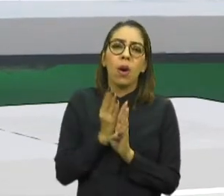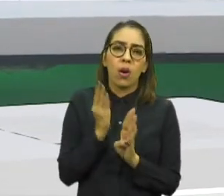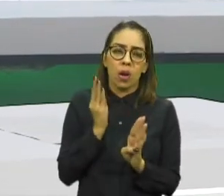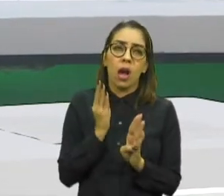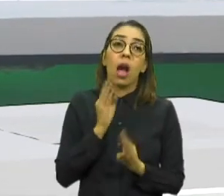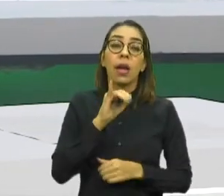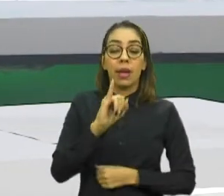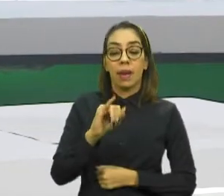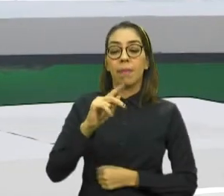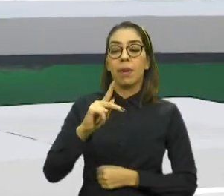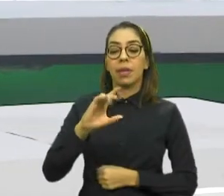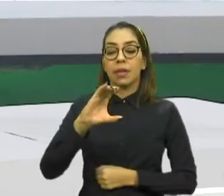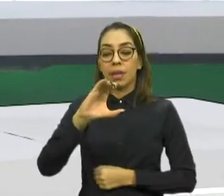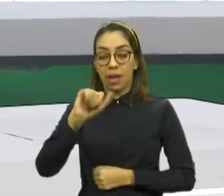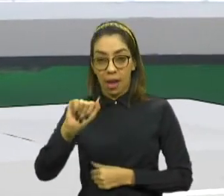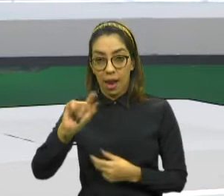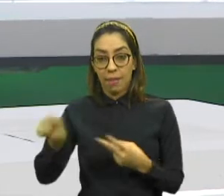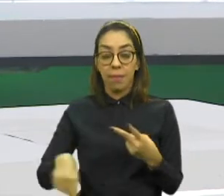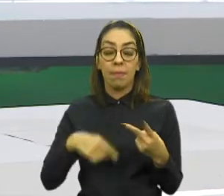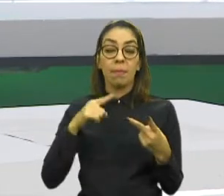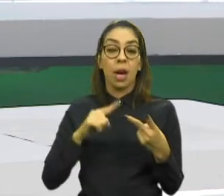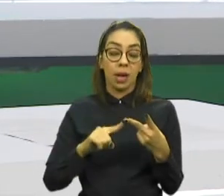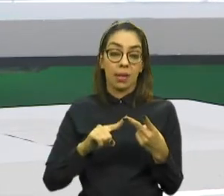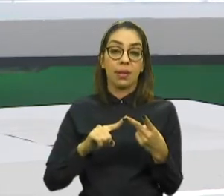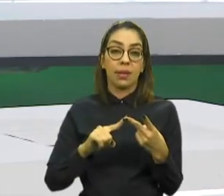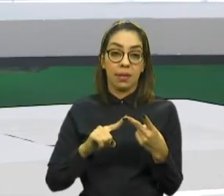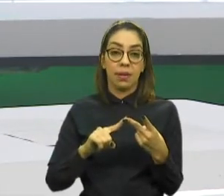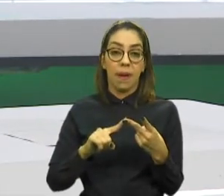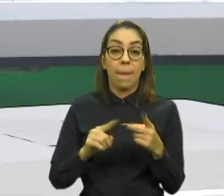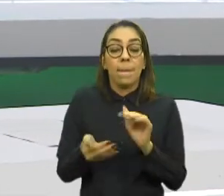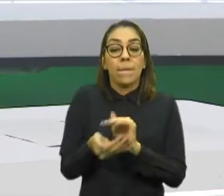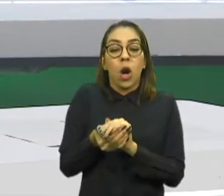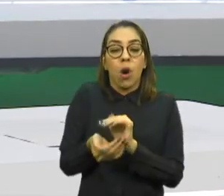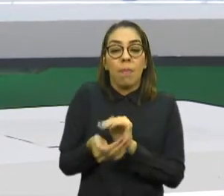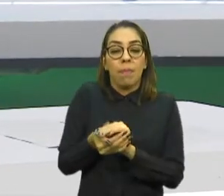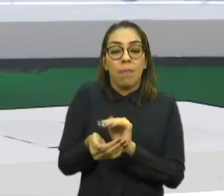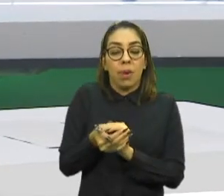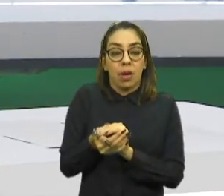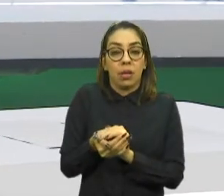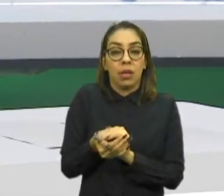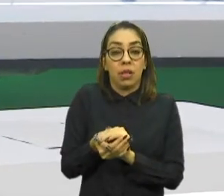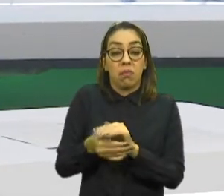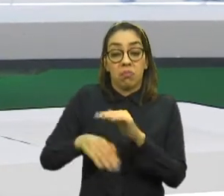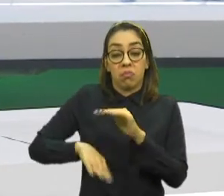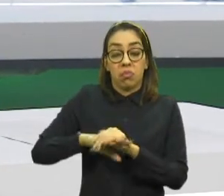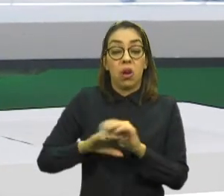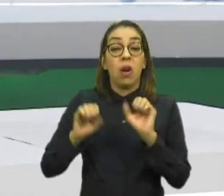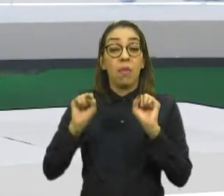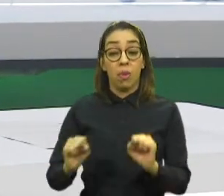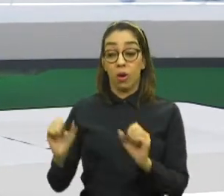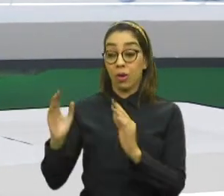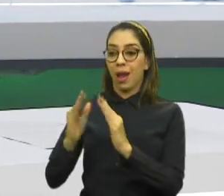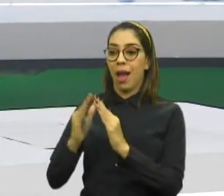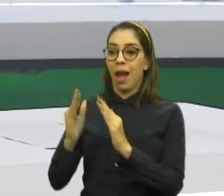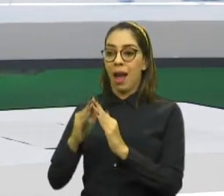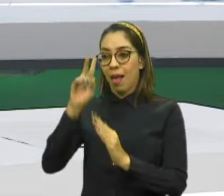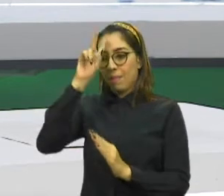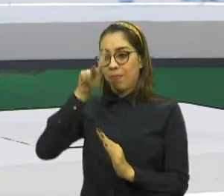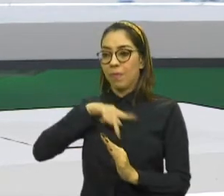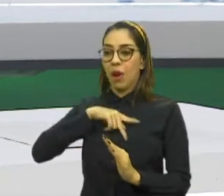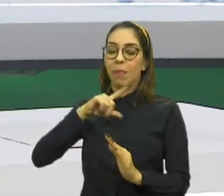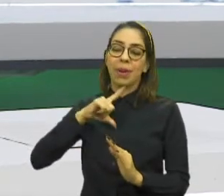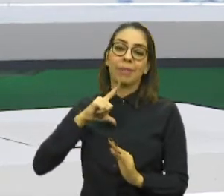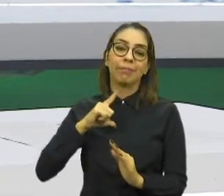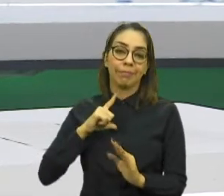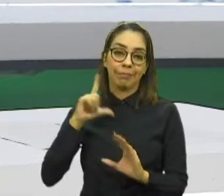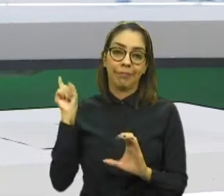IPCA e à caderneta de poupança, a prestação da casa própria pode gerar um superendividamento, principalmente para